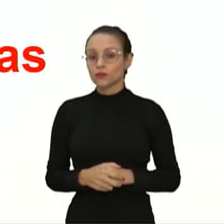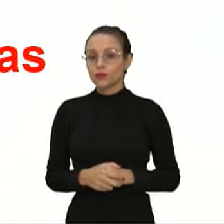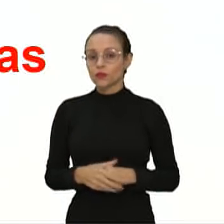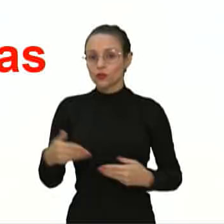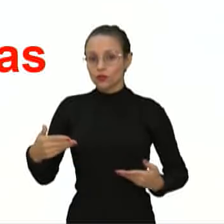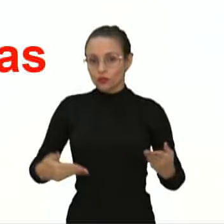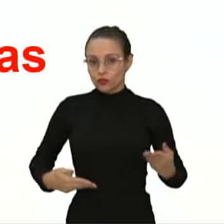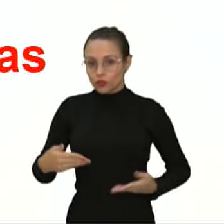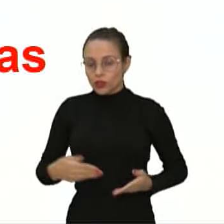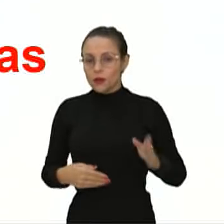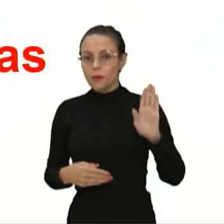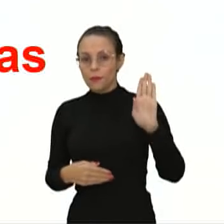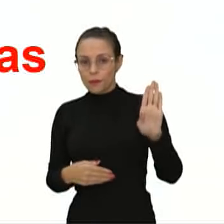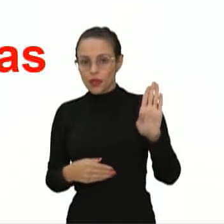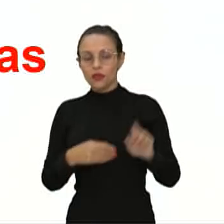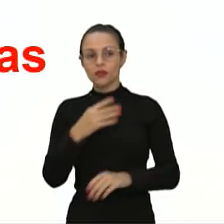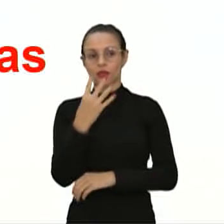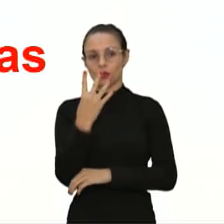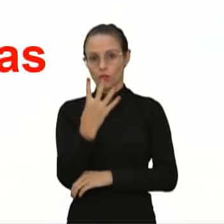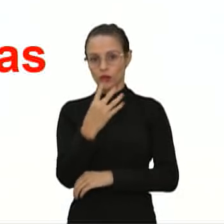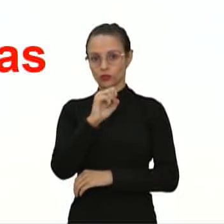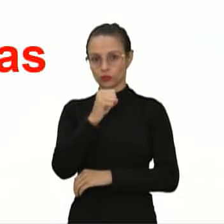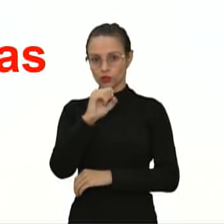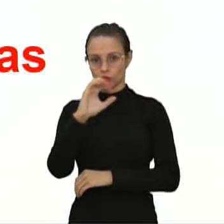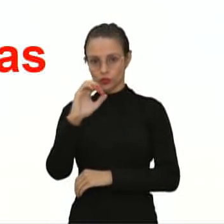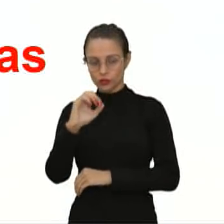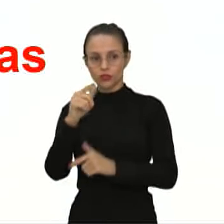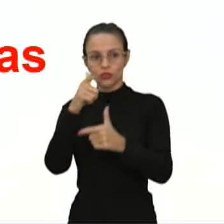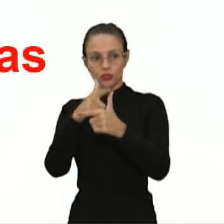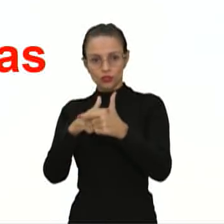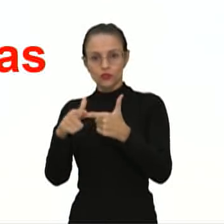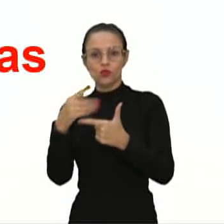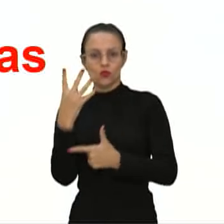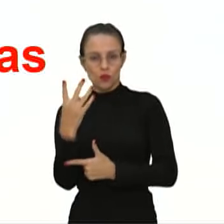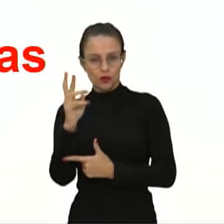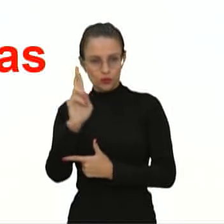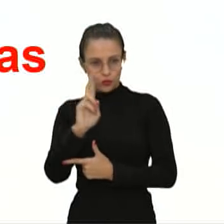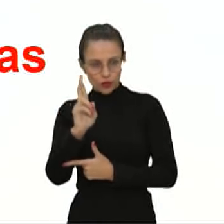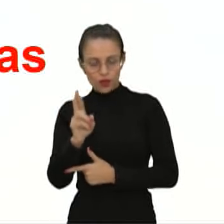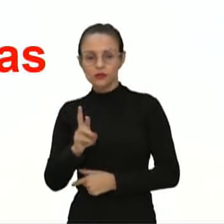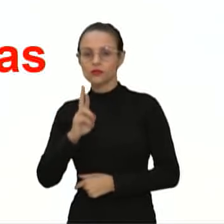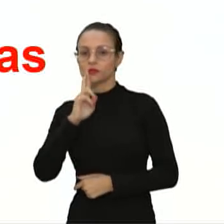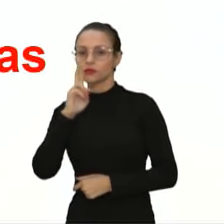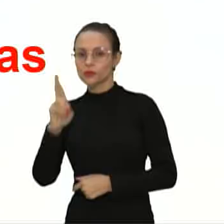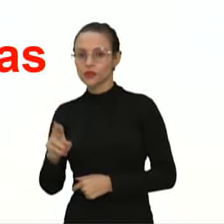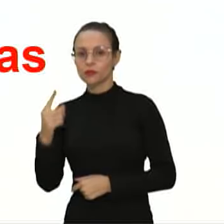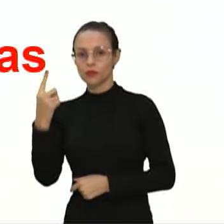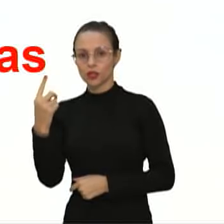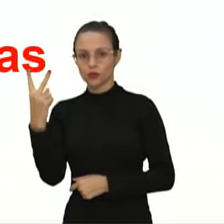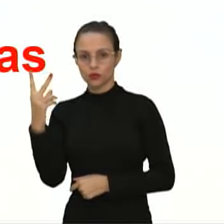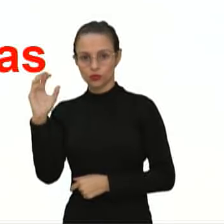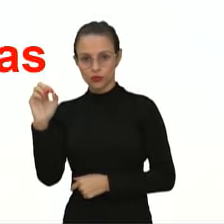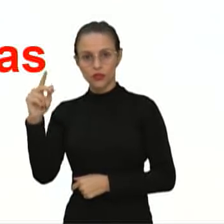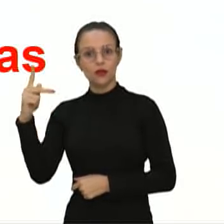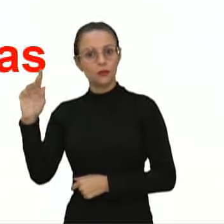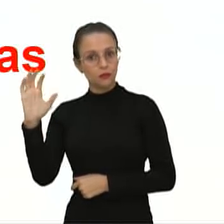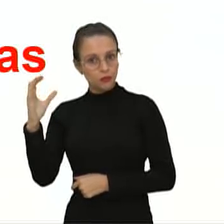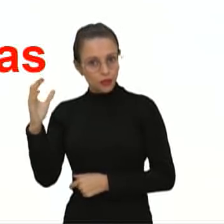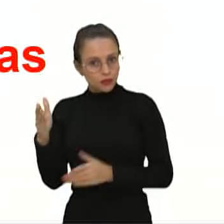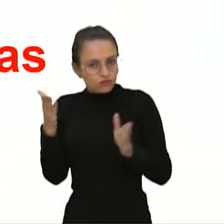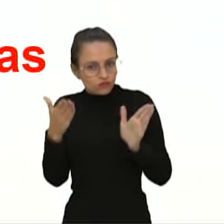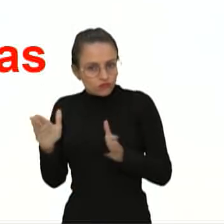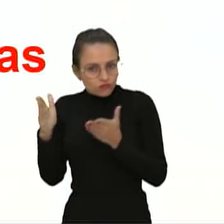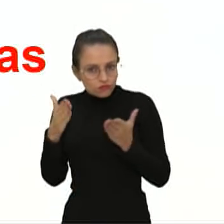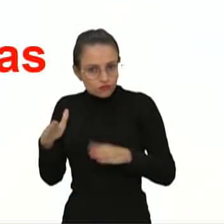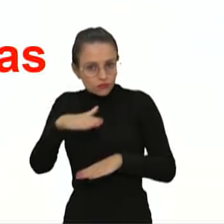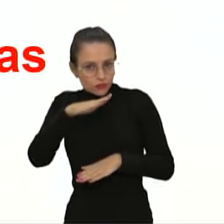funcionário B, que é 4.800, divididos por R$ 4,00, a gente vai ter 1.200 peças